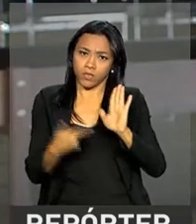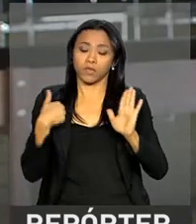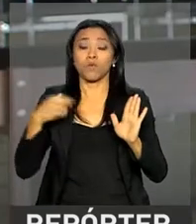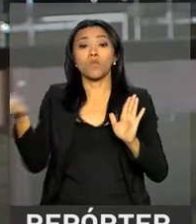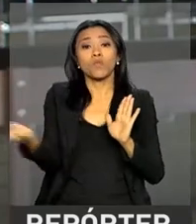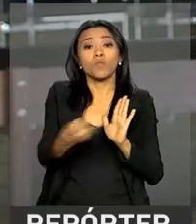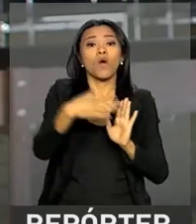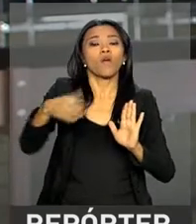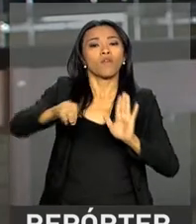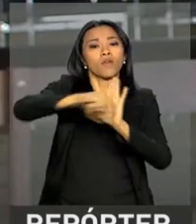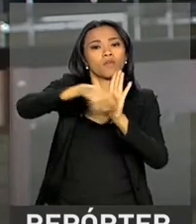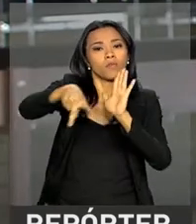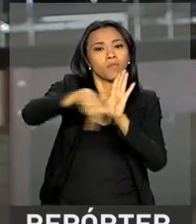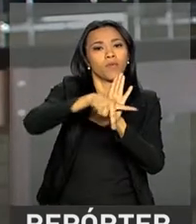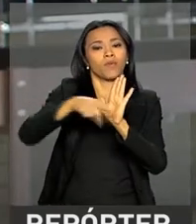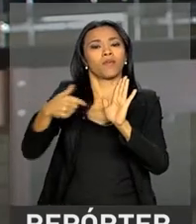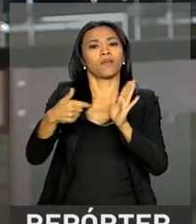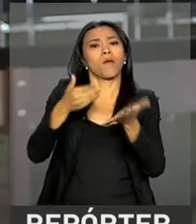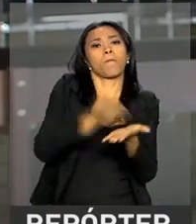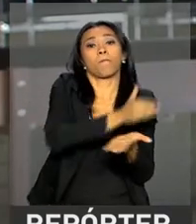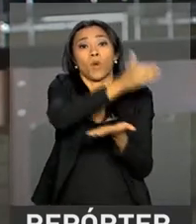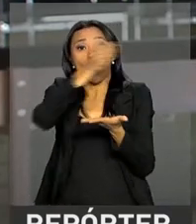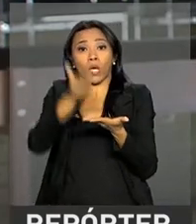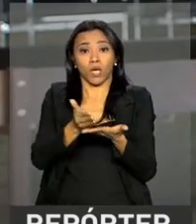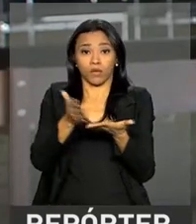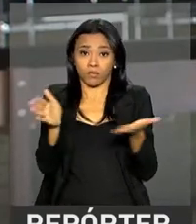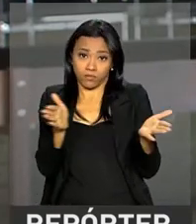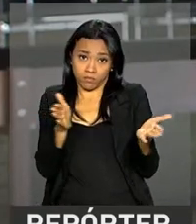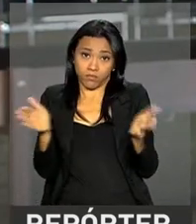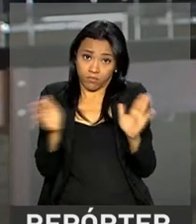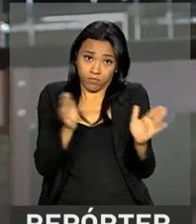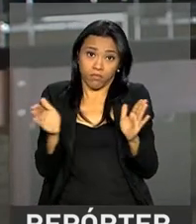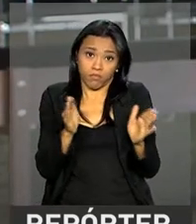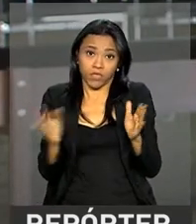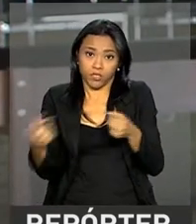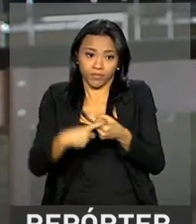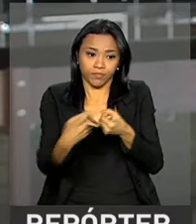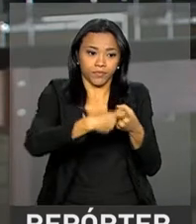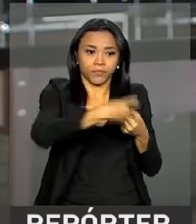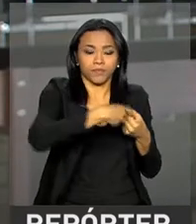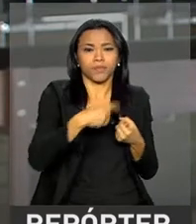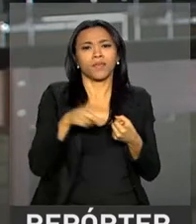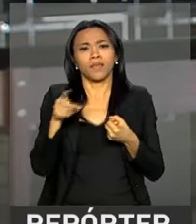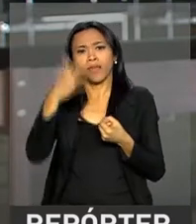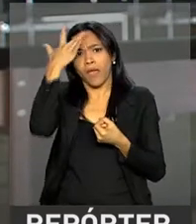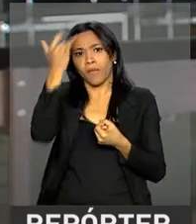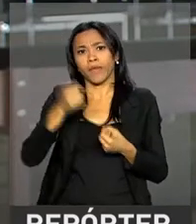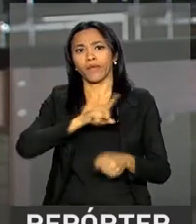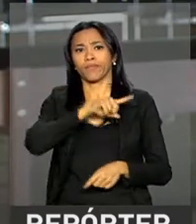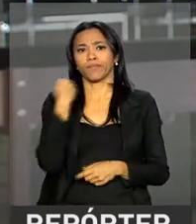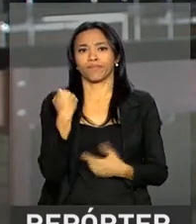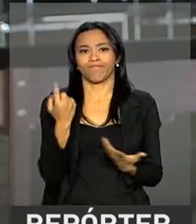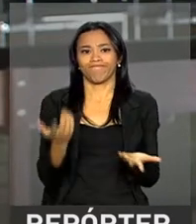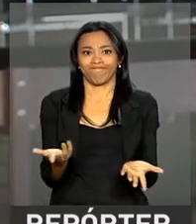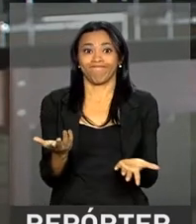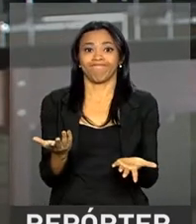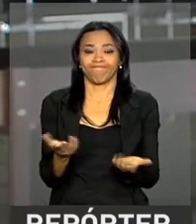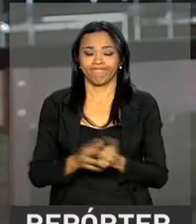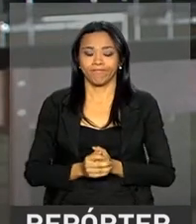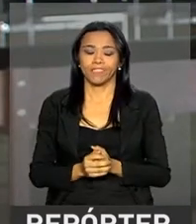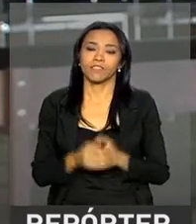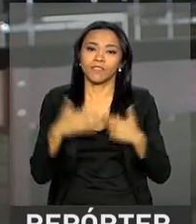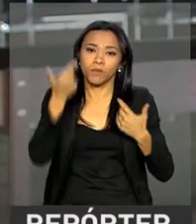nova medida provisória prorrogando o prazo de adesão ao programa que inicialmente vence amanhã é essa